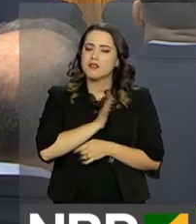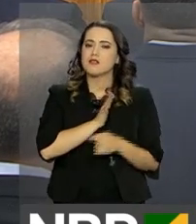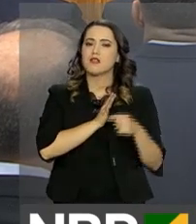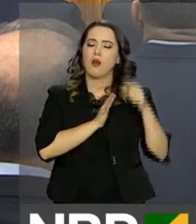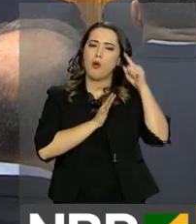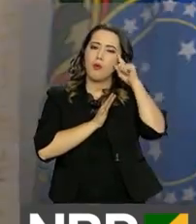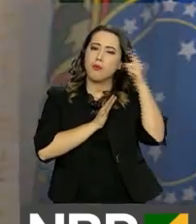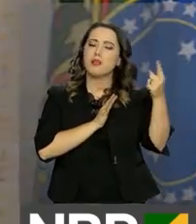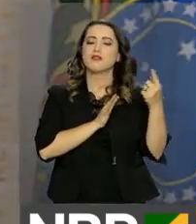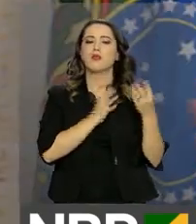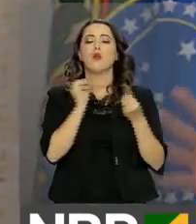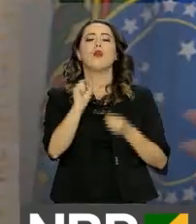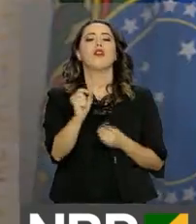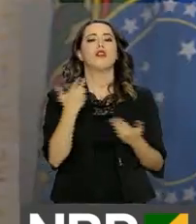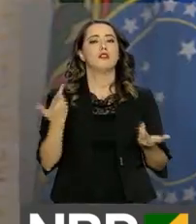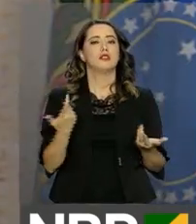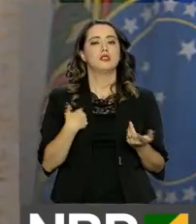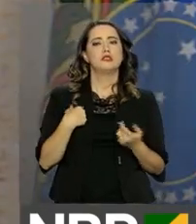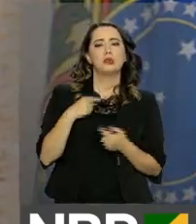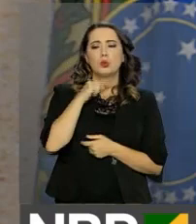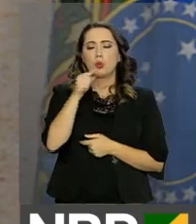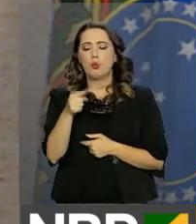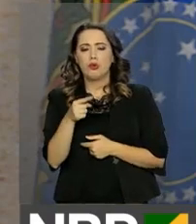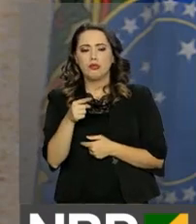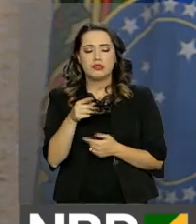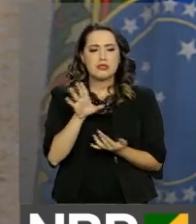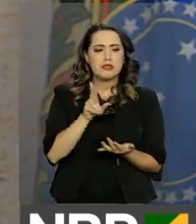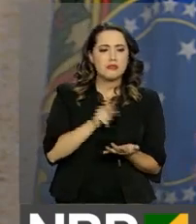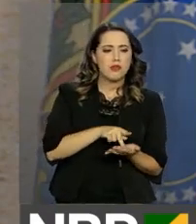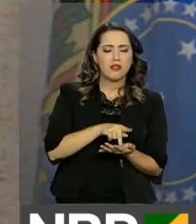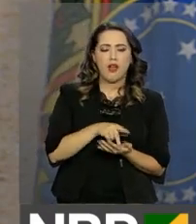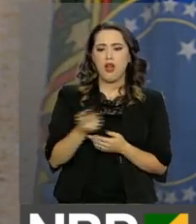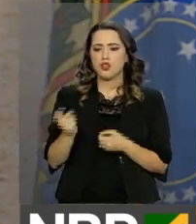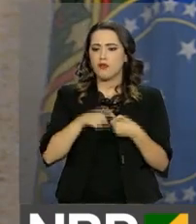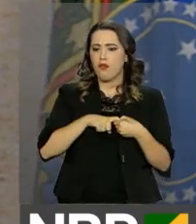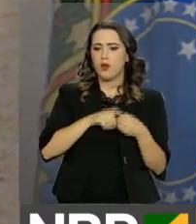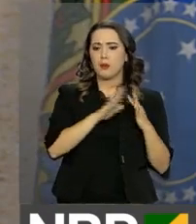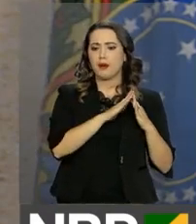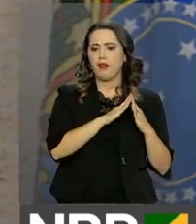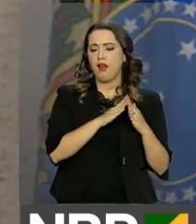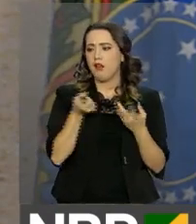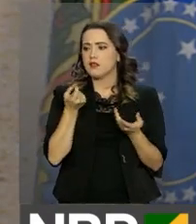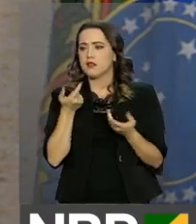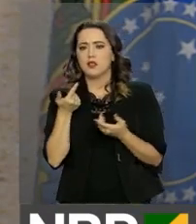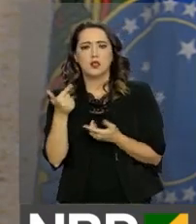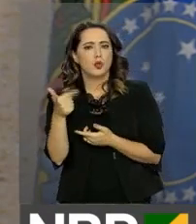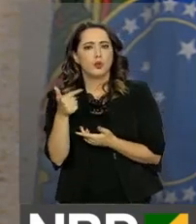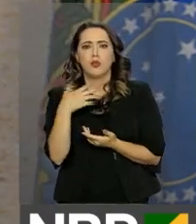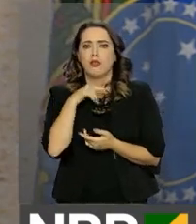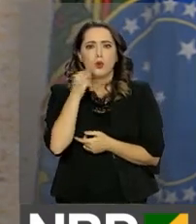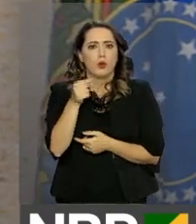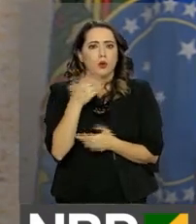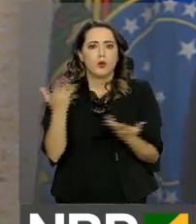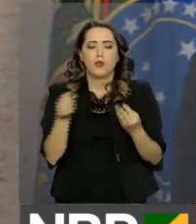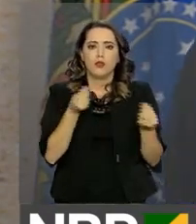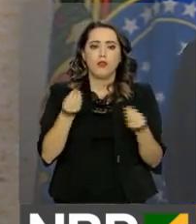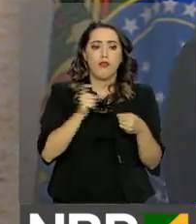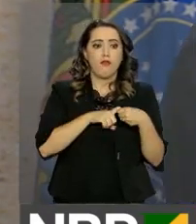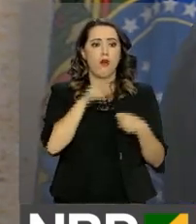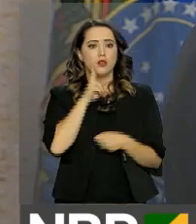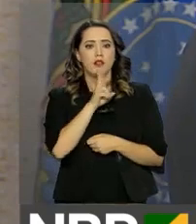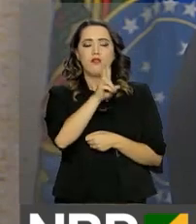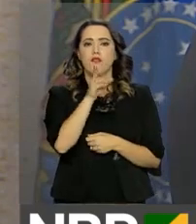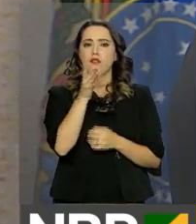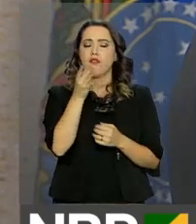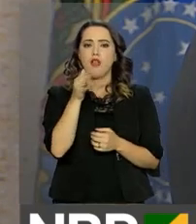seu raciocínio, na certeza ou incerteza, se voltaria ou não voltaria para o seu país, se voltaria a ver ou não a